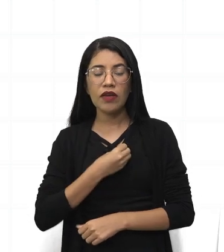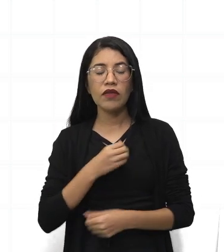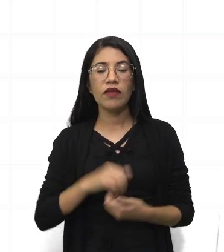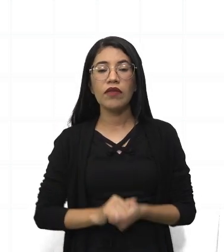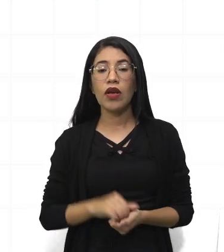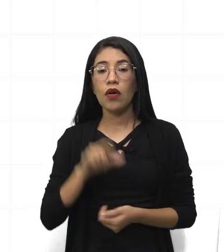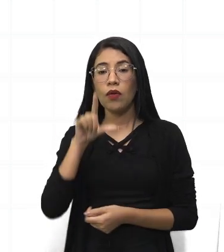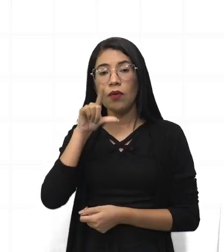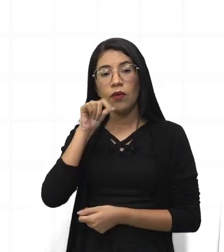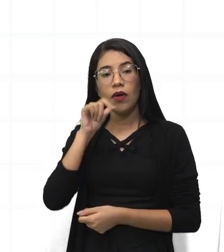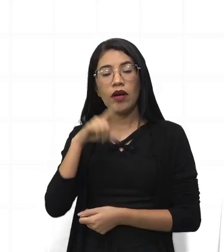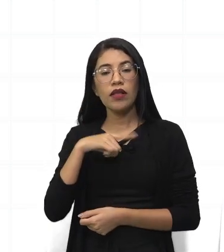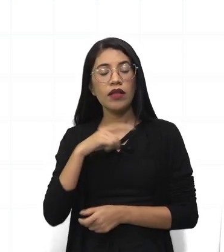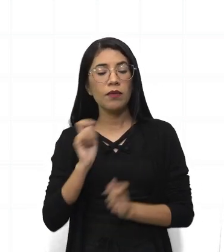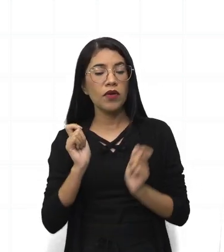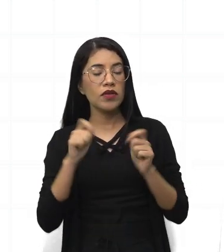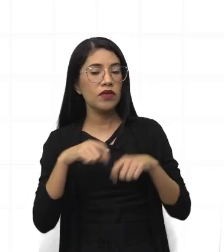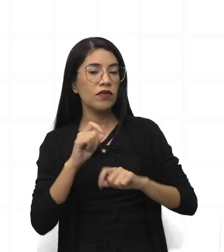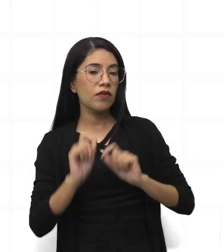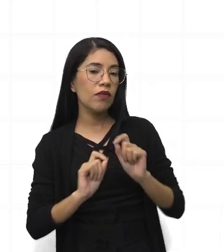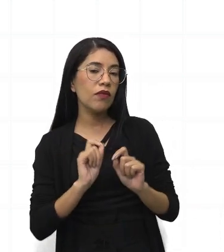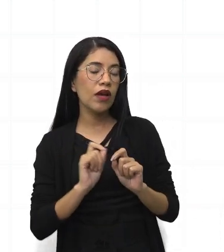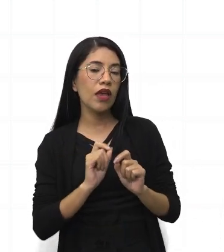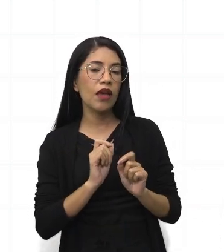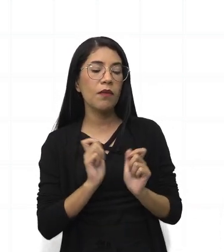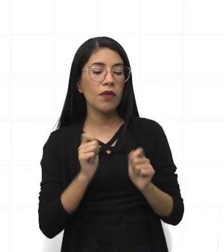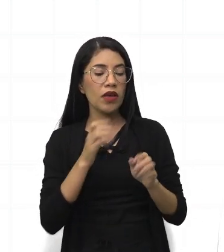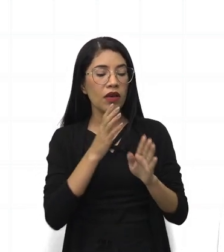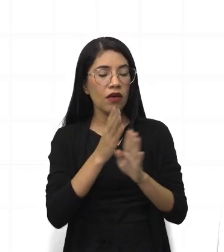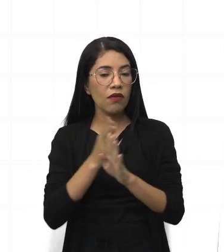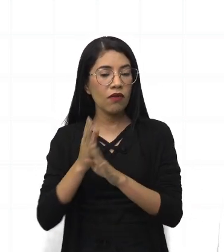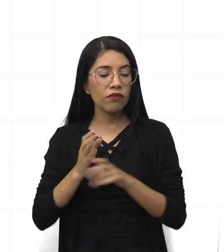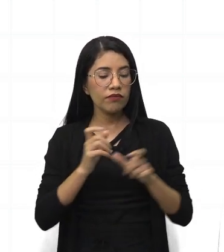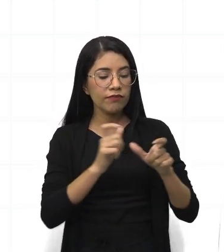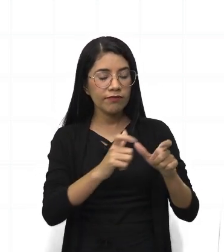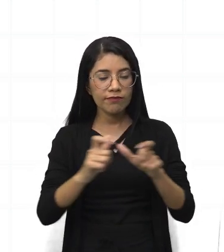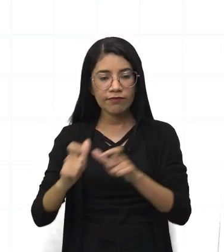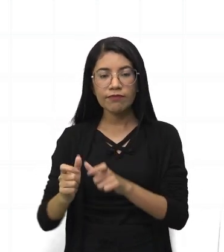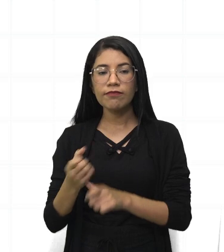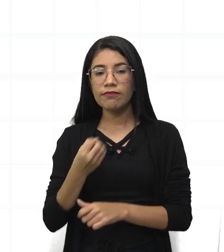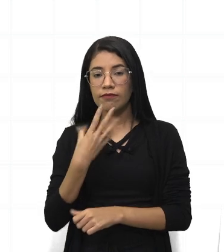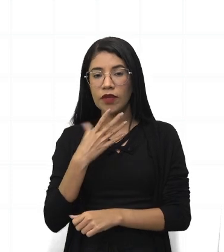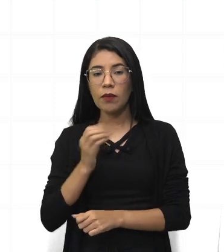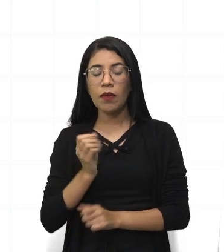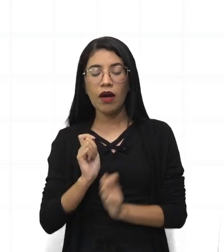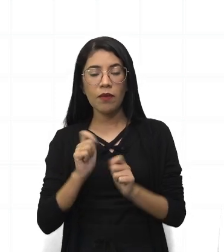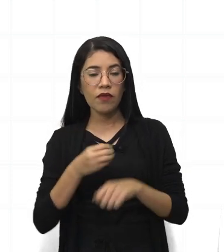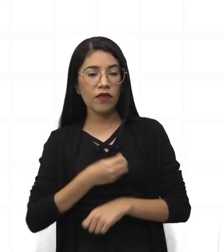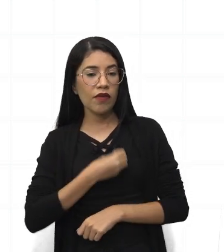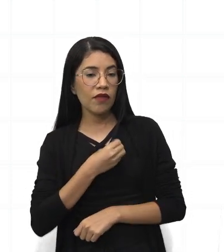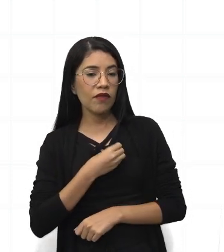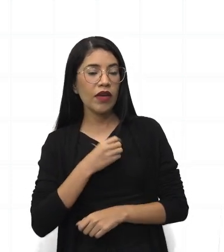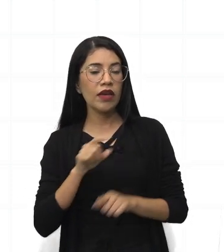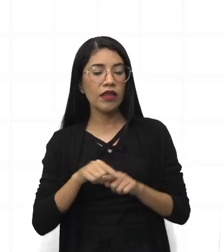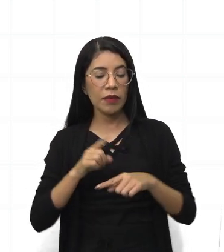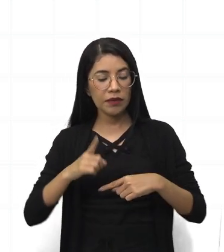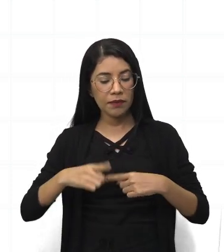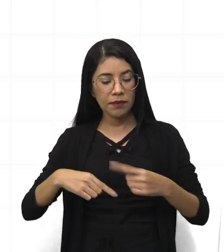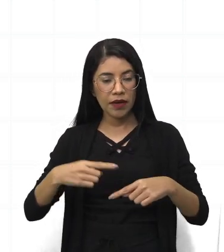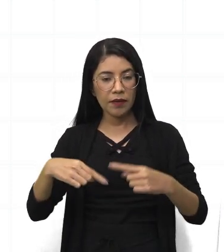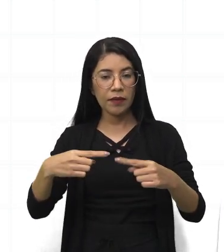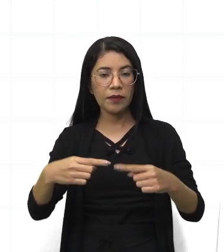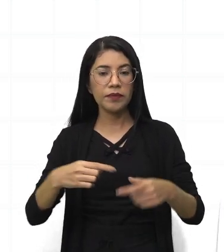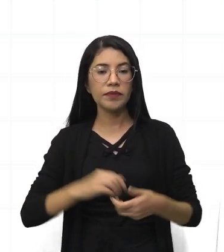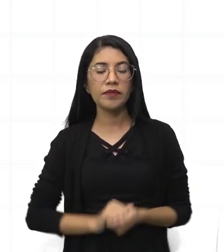tucano-toco tem a possibilidade de encontrar bons locais para viver e se